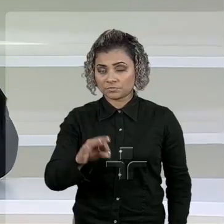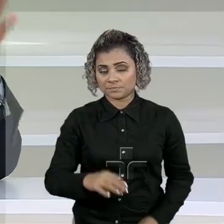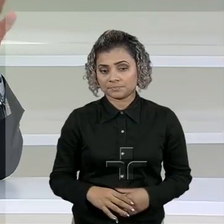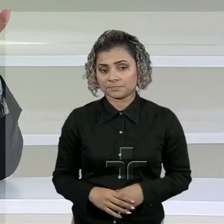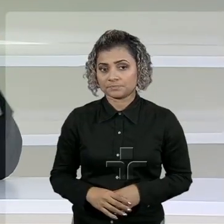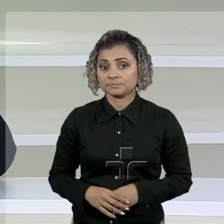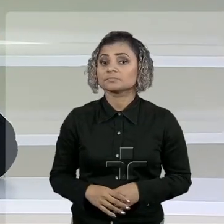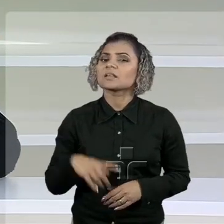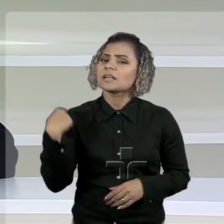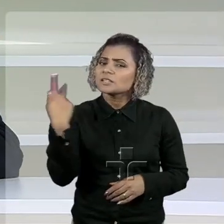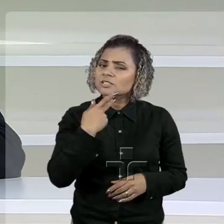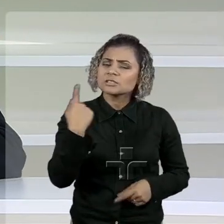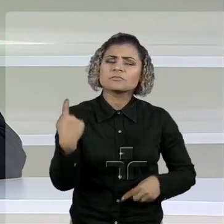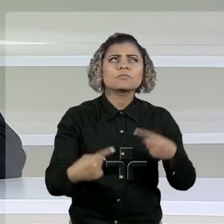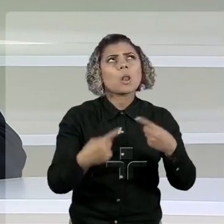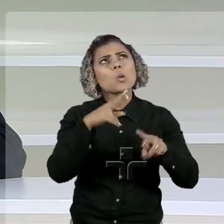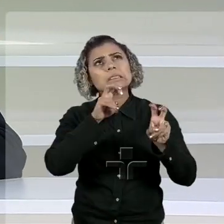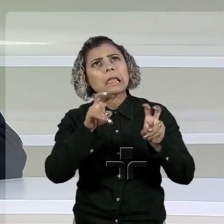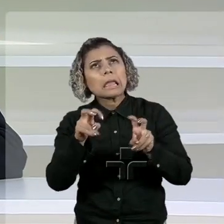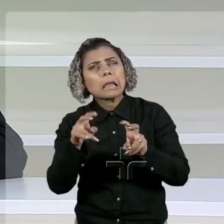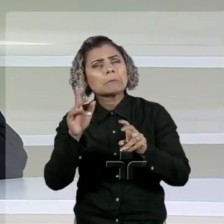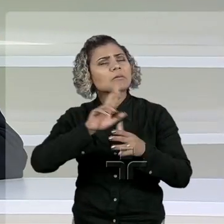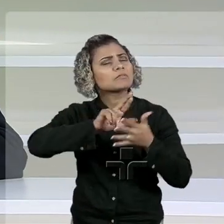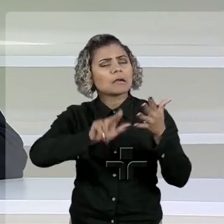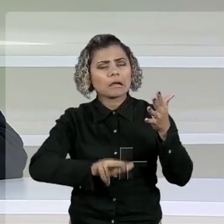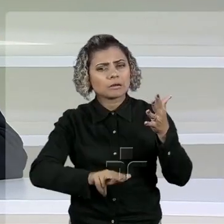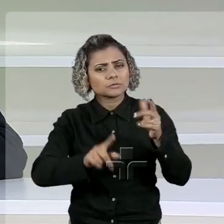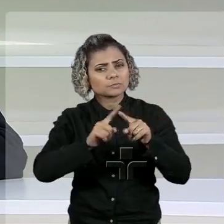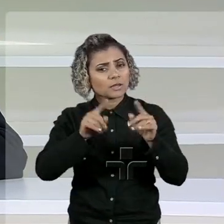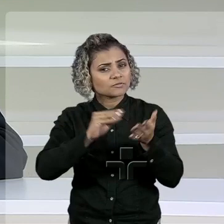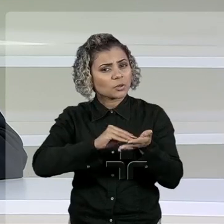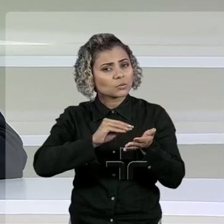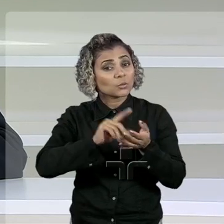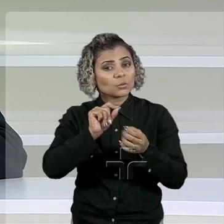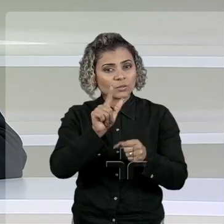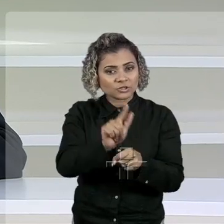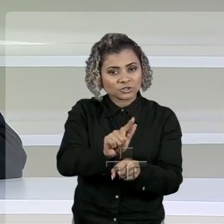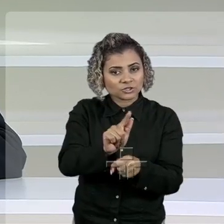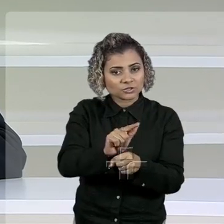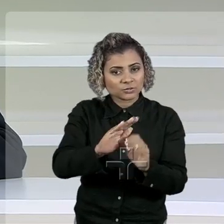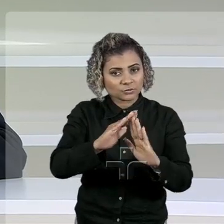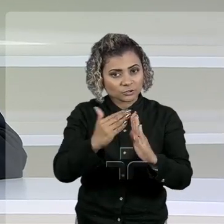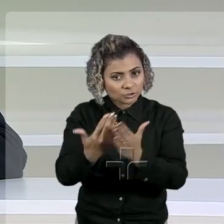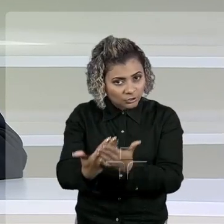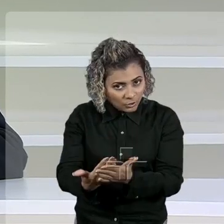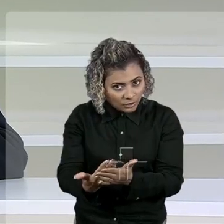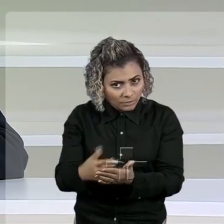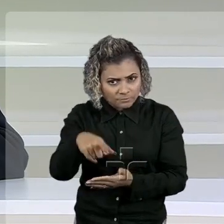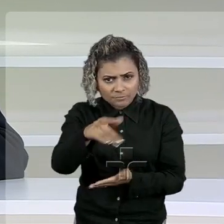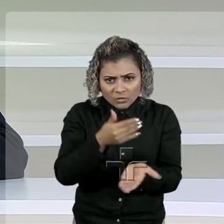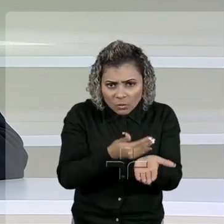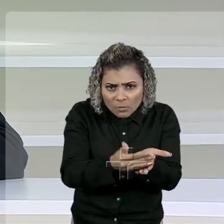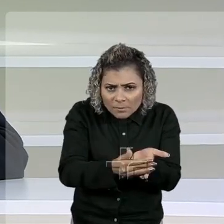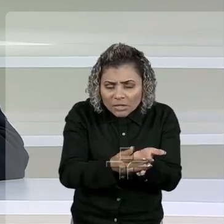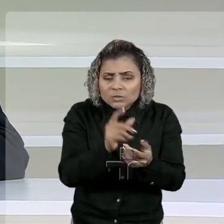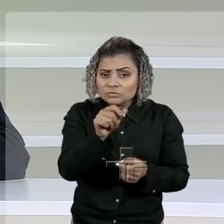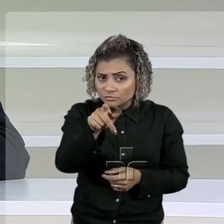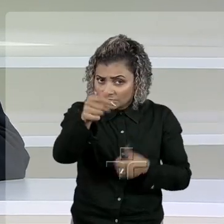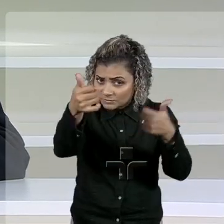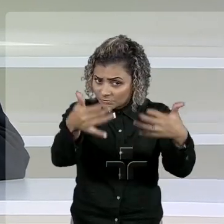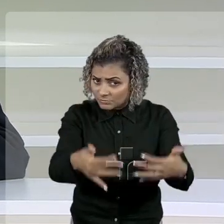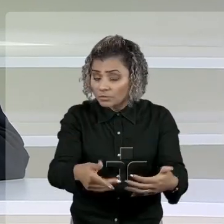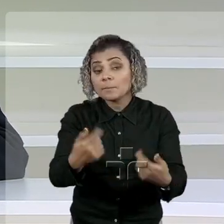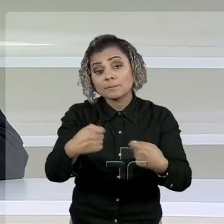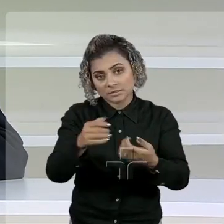falou aqui muita coisa, mas eu acho que não tocou num ponto central, que é a gestão das escolas. O senhor, logo no início do programa, falou que precisa